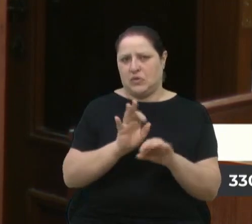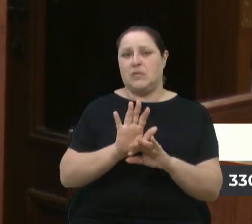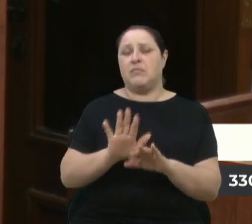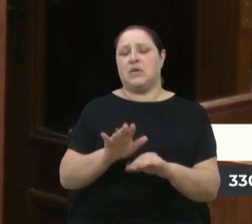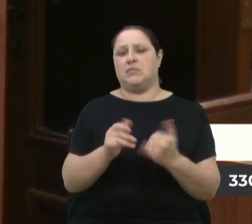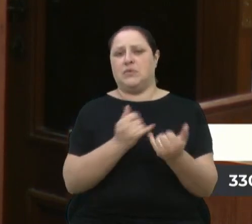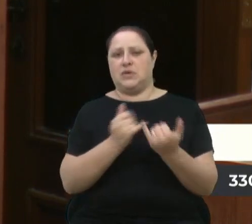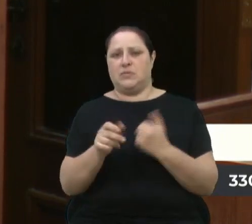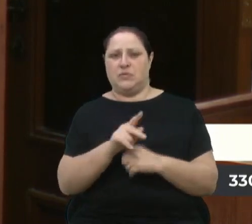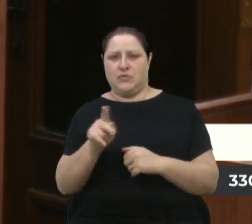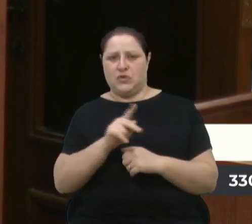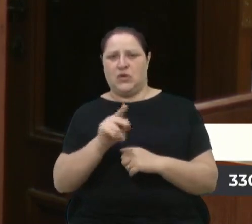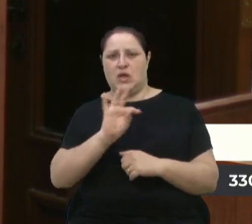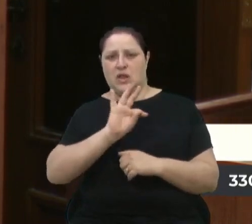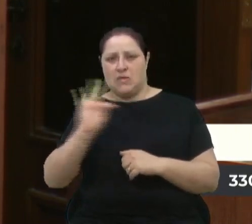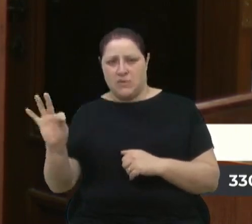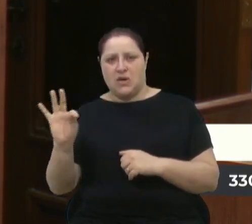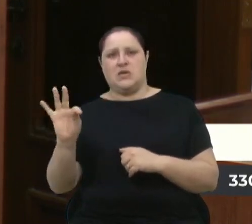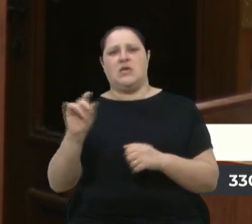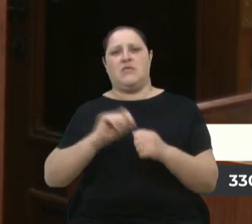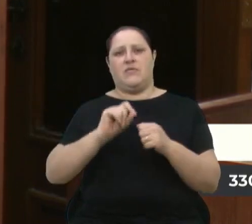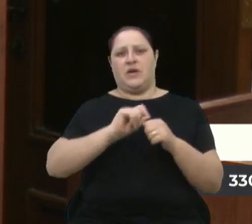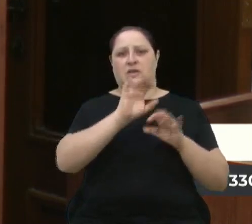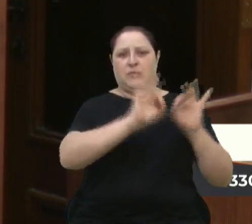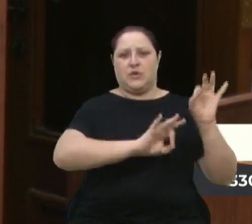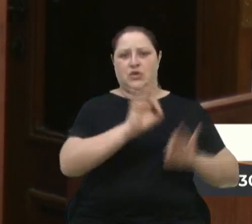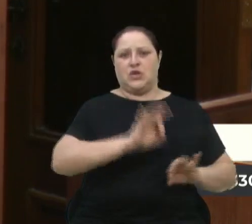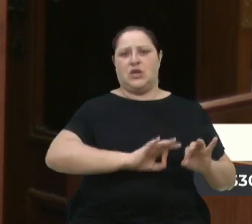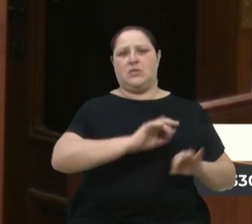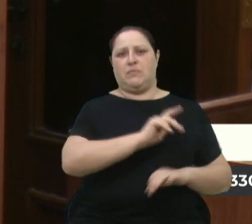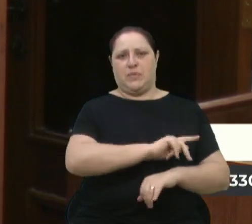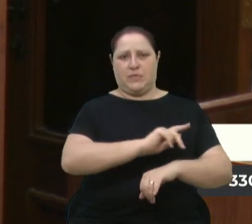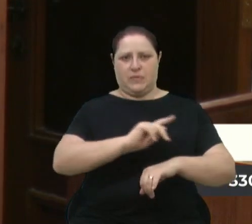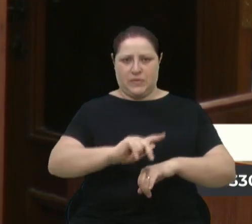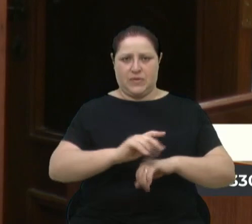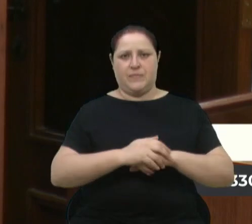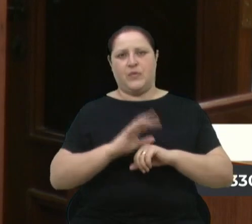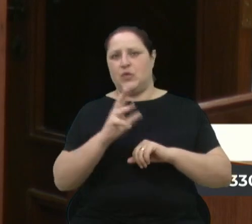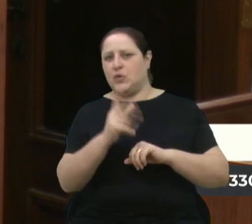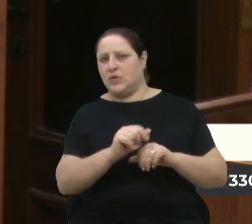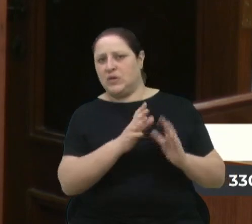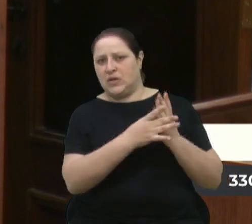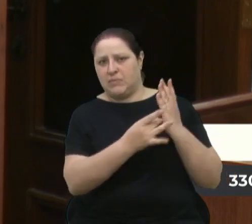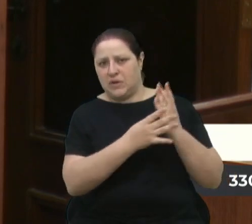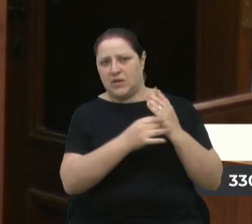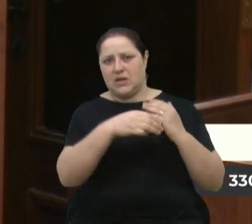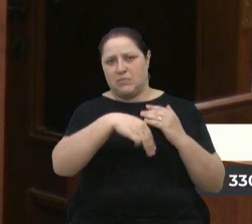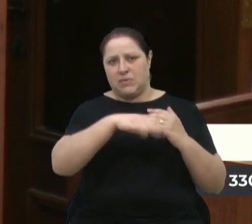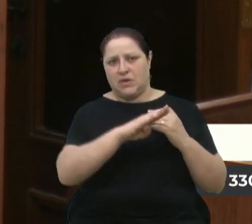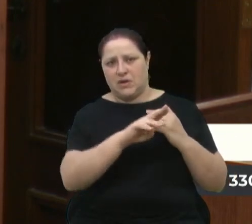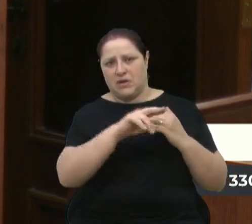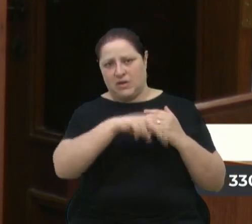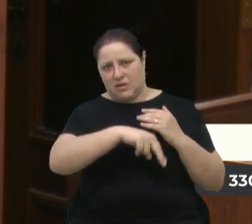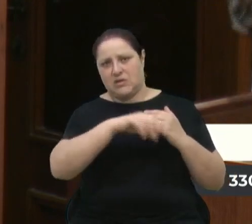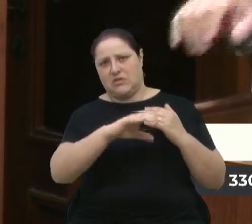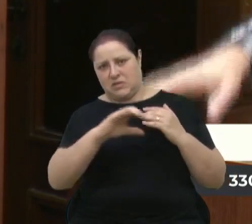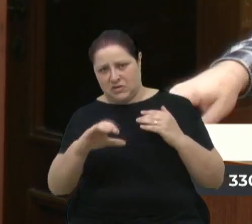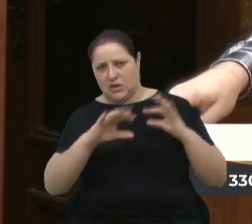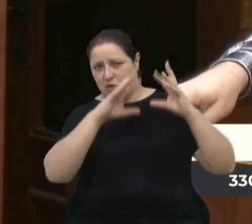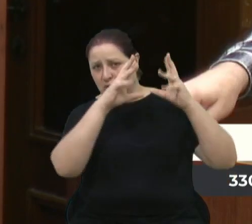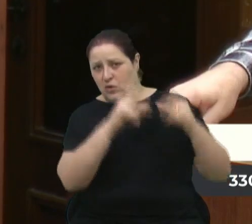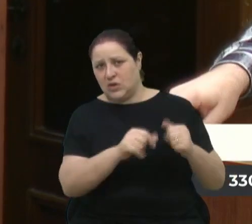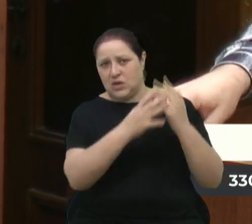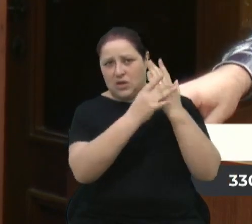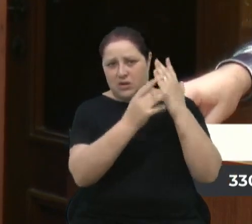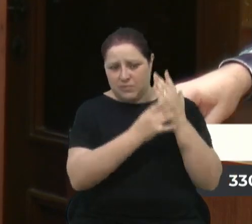projeto pedagógico trimestral. Lá no projeto eles colocam todas as habilidades da BNCC. É isso, né, professora Clarice? Colocam as habilidades